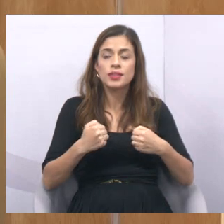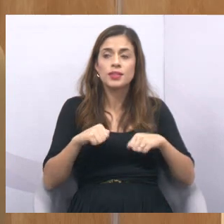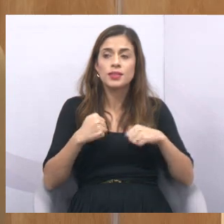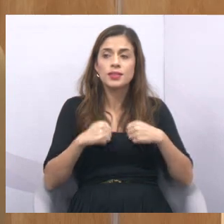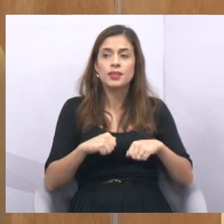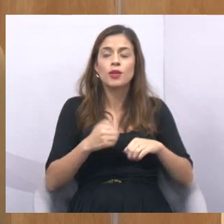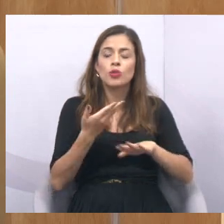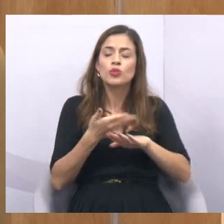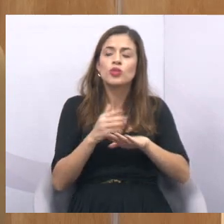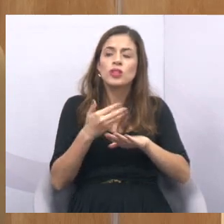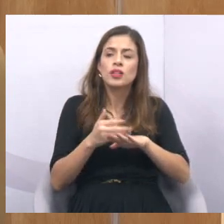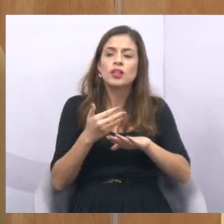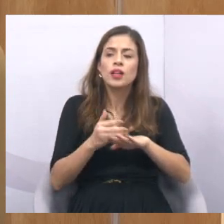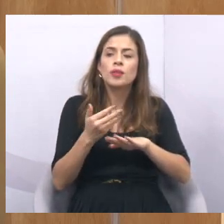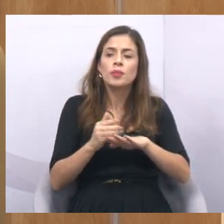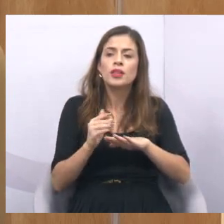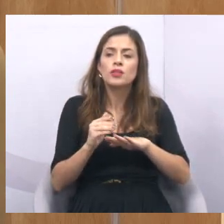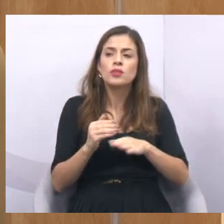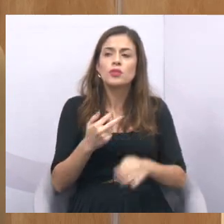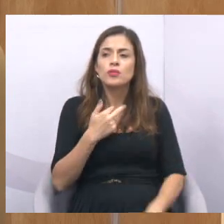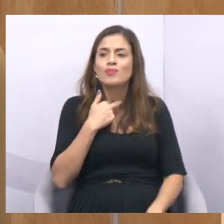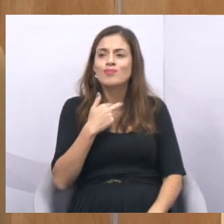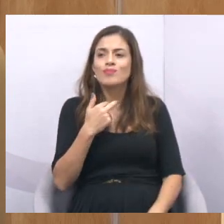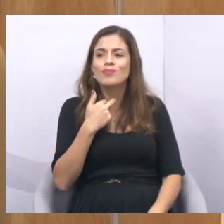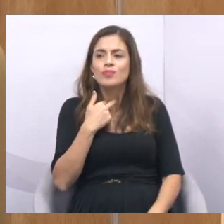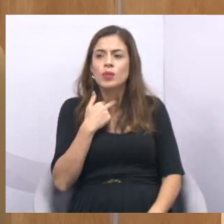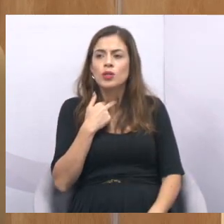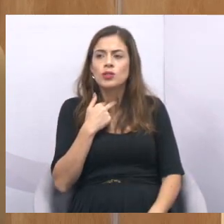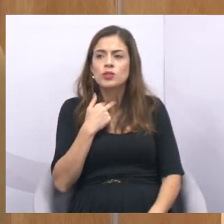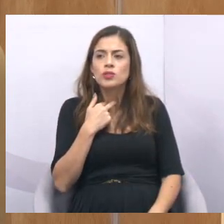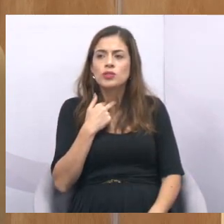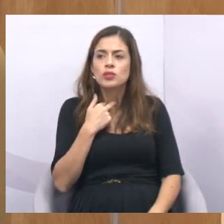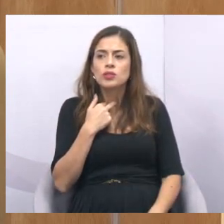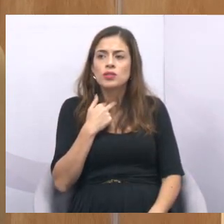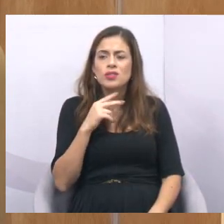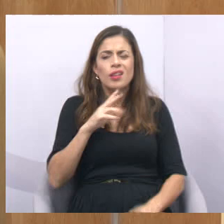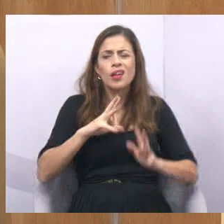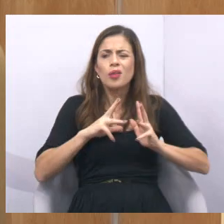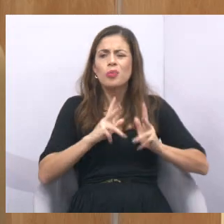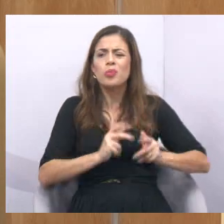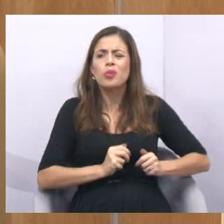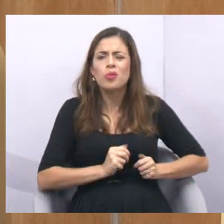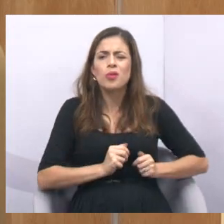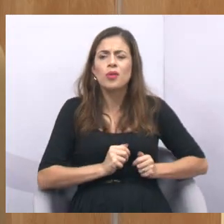no treinamento e não podem, não que vocês vão ser puritanos ou sair,